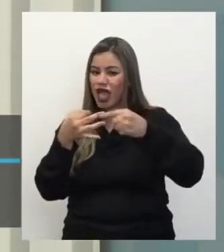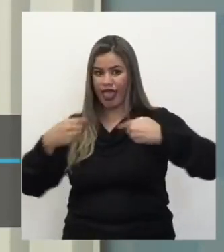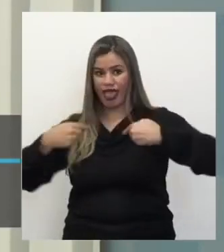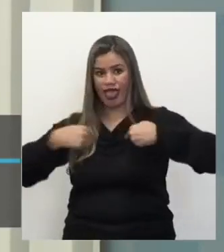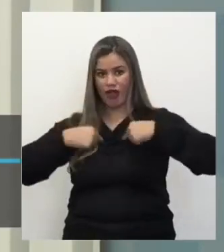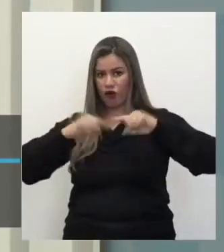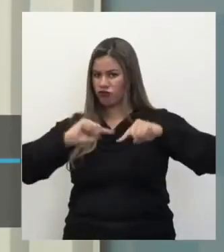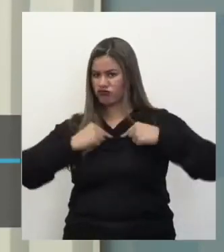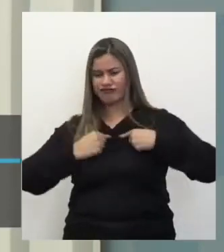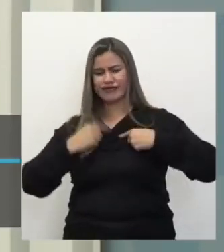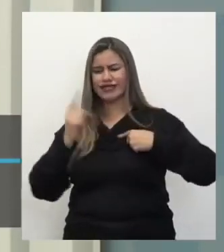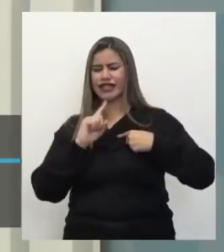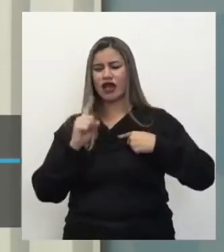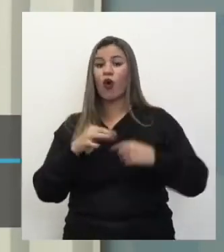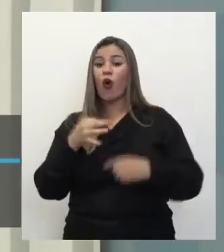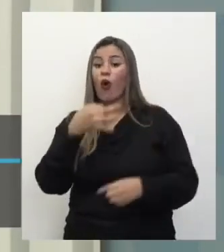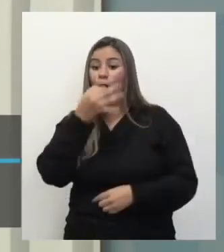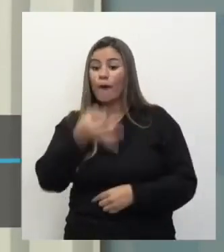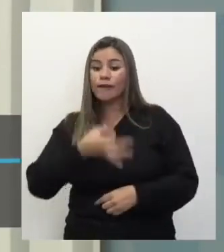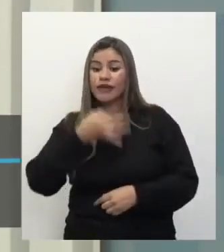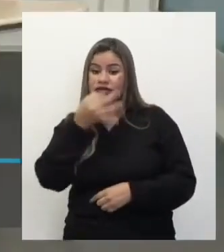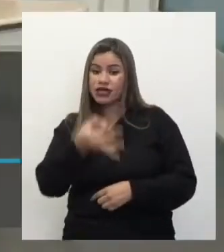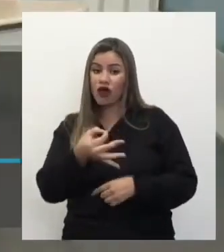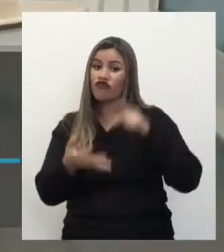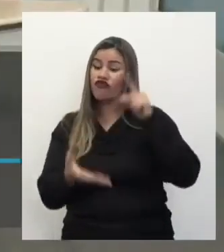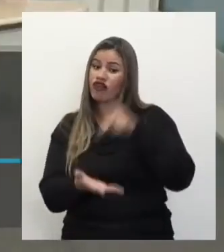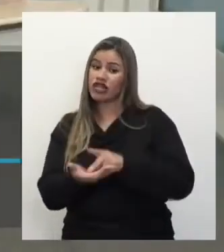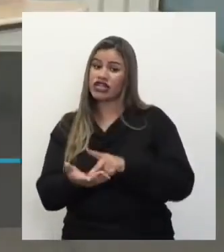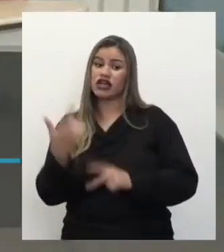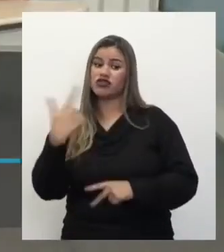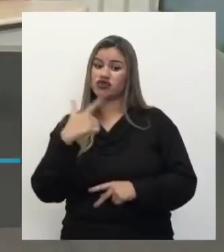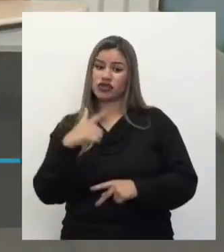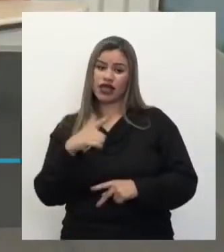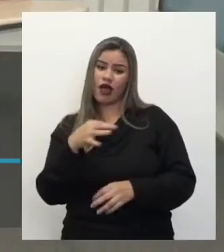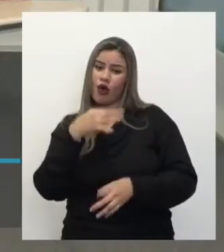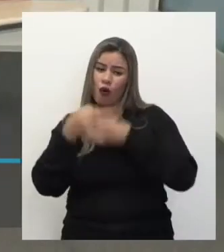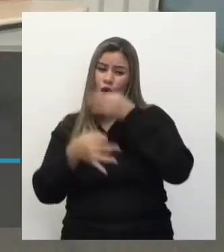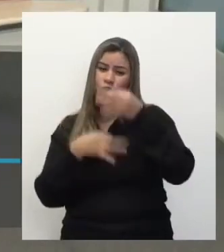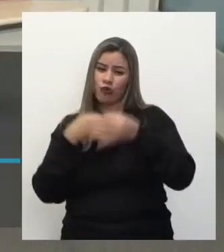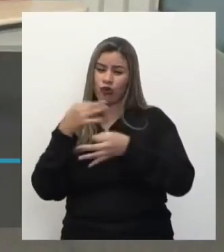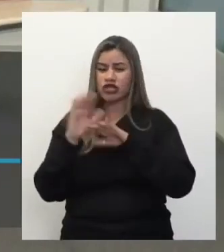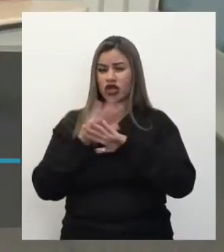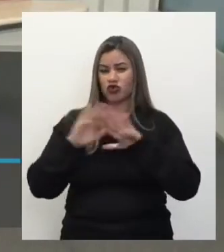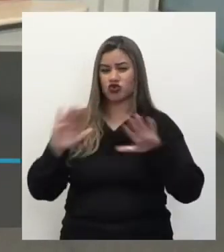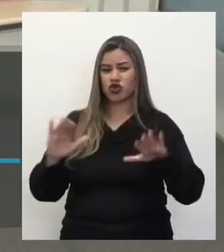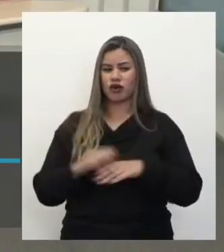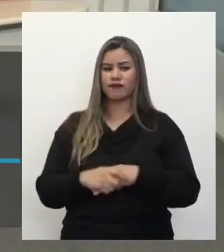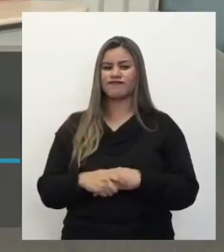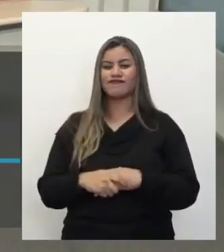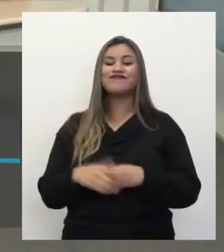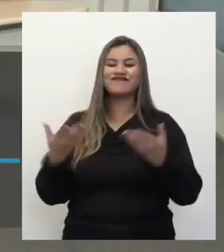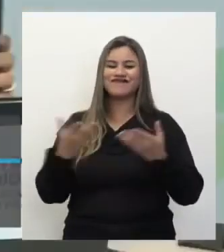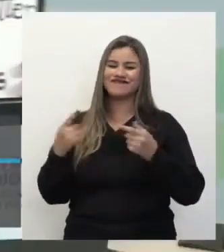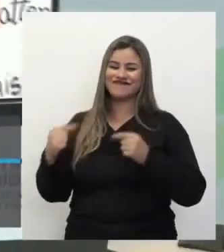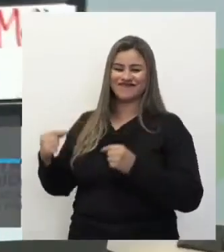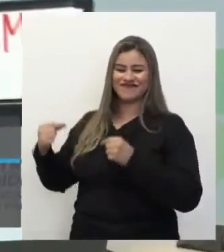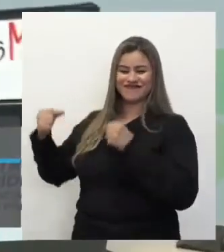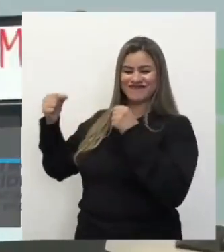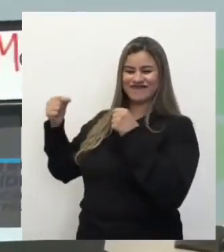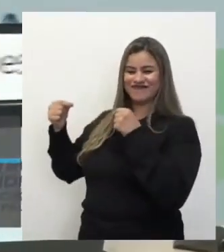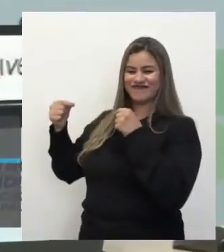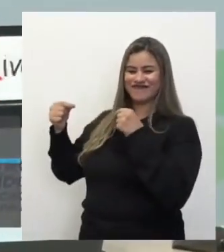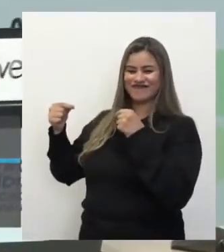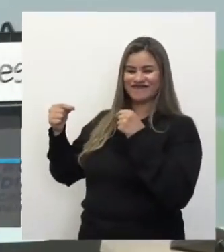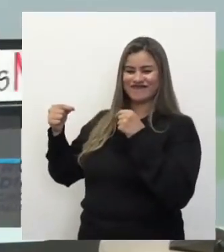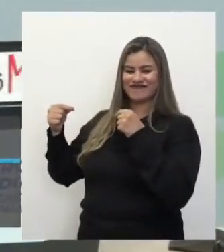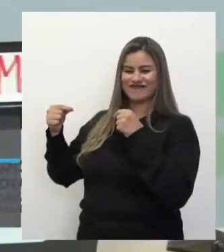opiniões. Opiniões não são verdades, opiniões são opiniões. Boa. Aí, bora lá. Hoje eu trouxe a minha Benedita, é a minha lousinha, tá bom? E eu vou colocar só